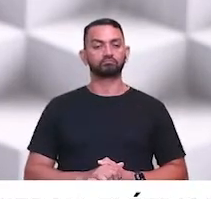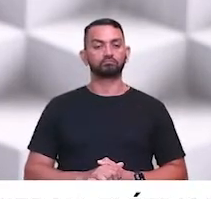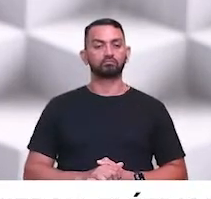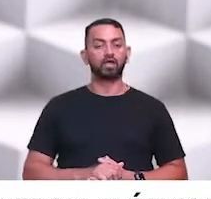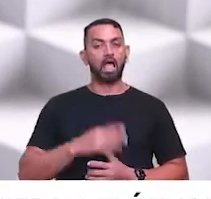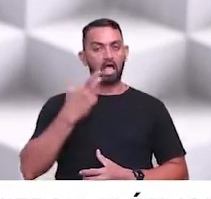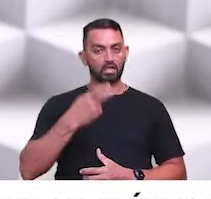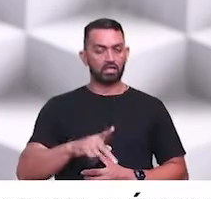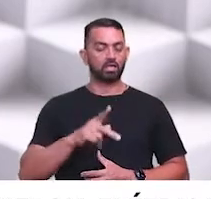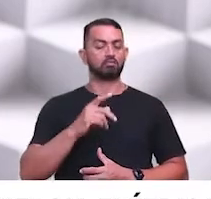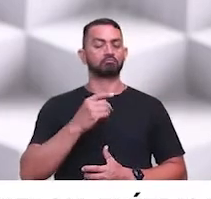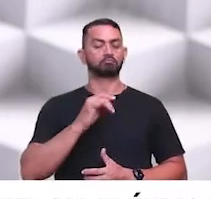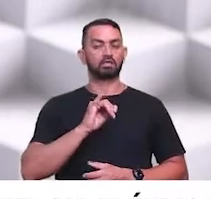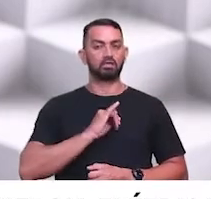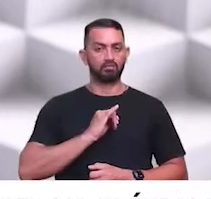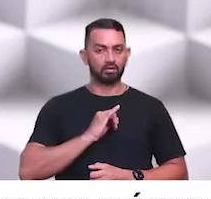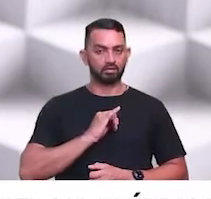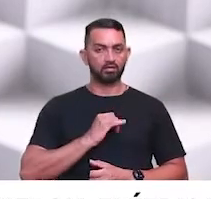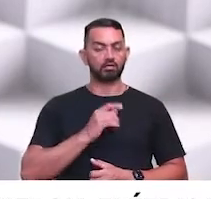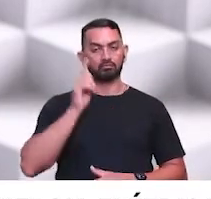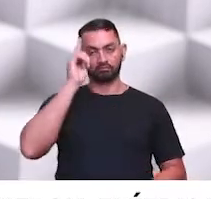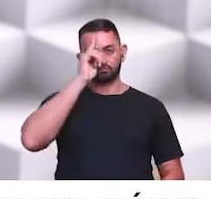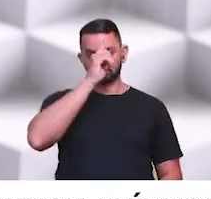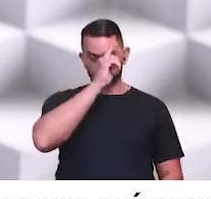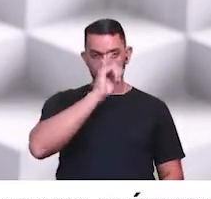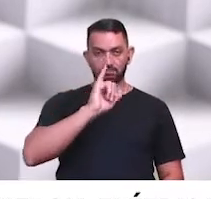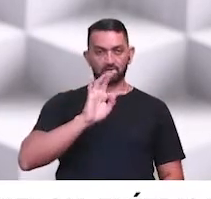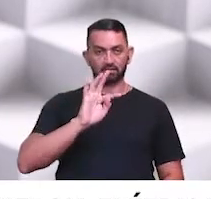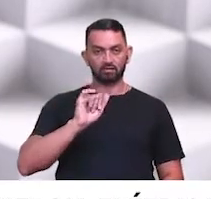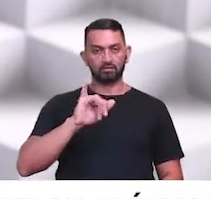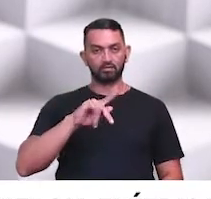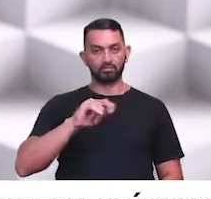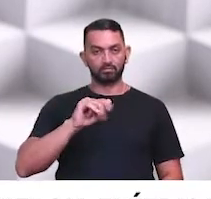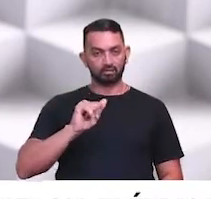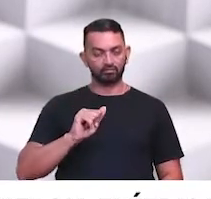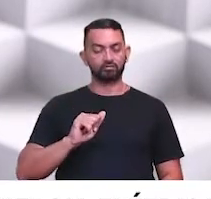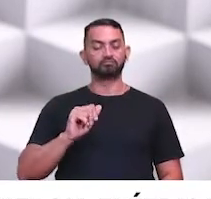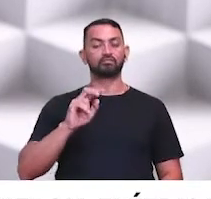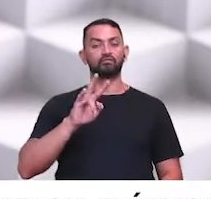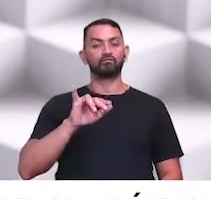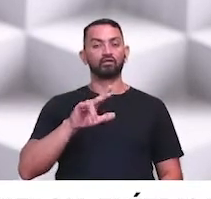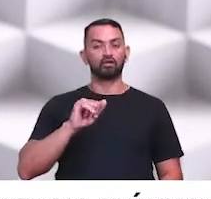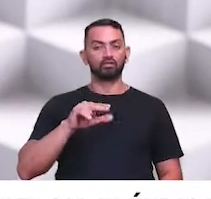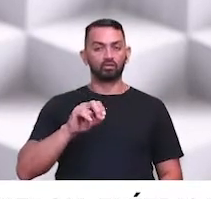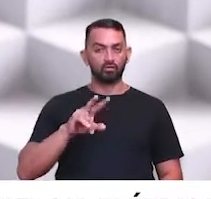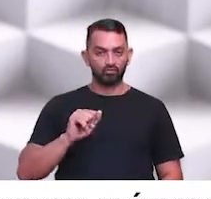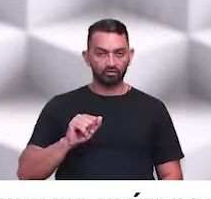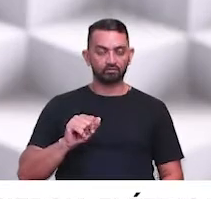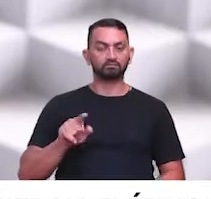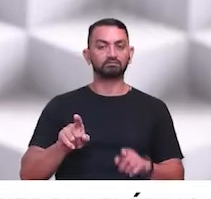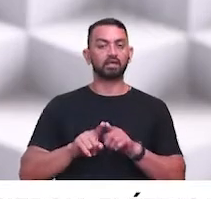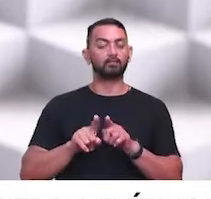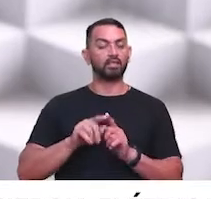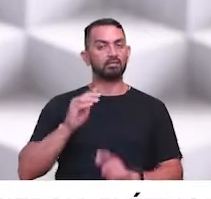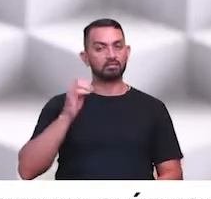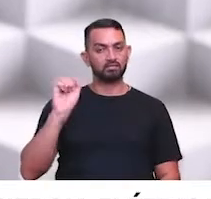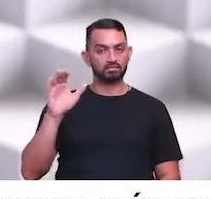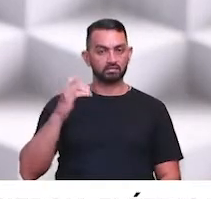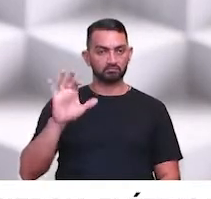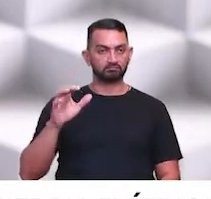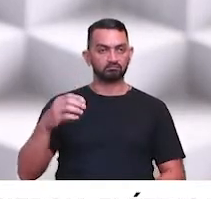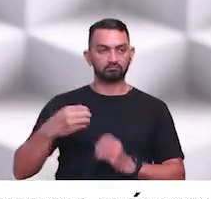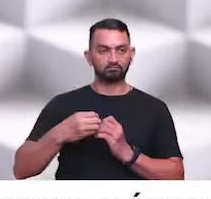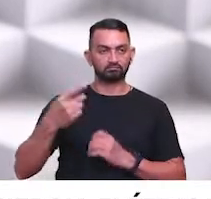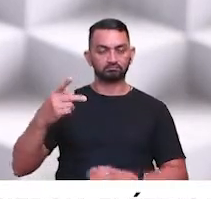foi deflagrado aqui em Imperatriz Grajaú Itaipava do Grajaú Vila Nova dos Martírios e